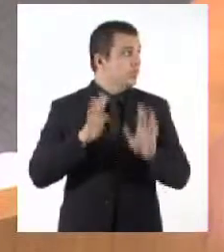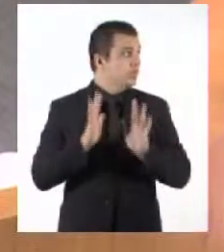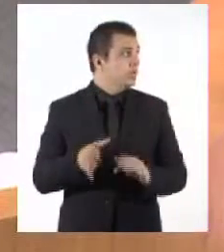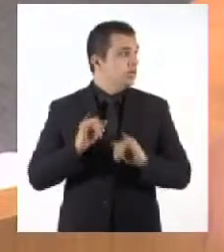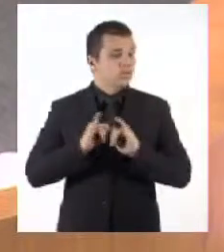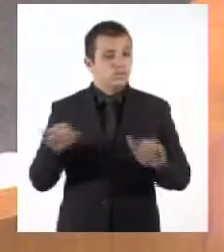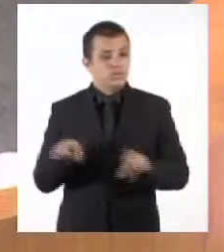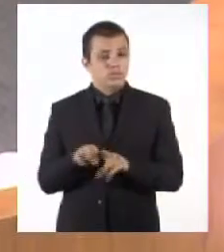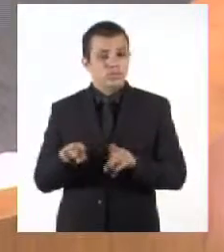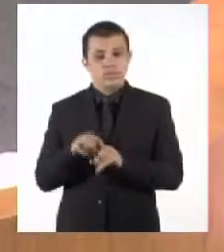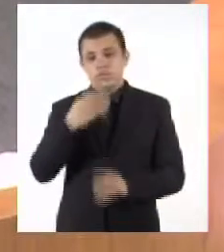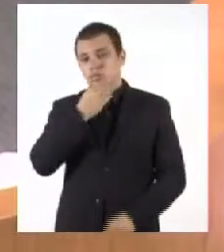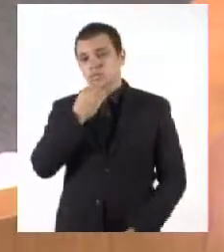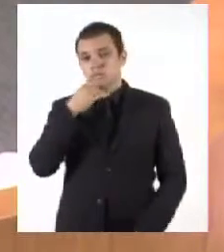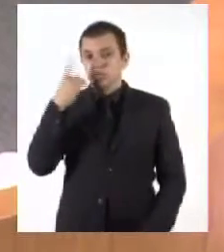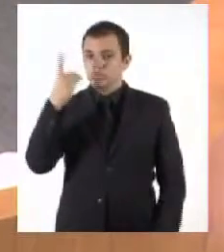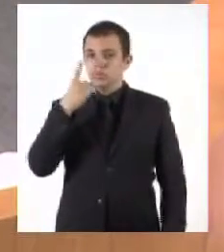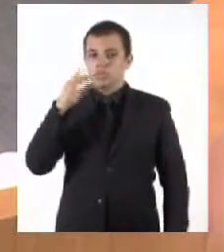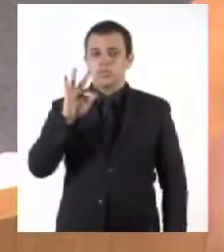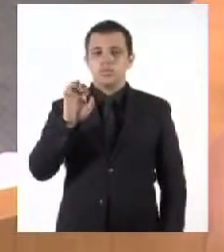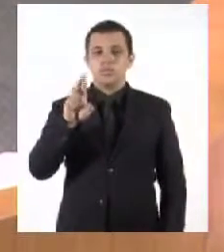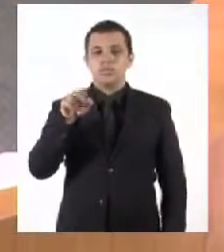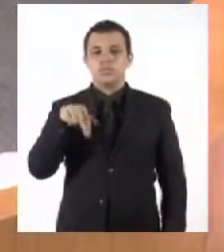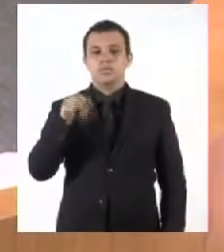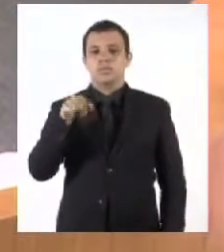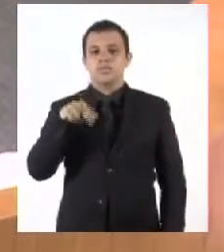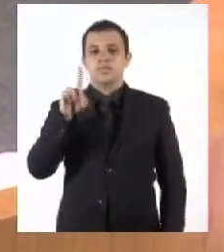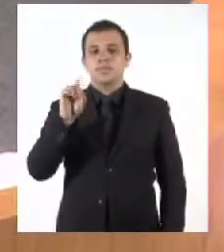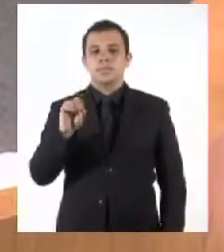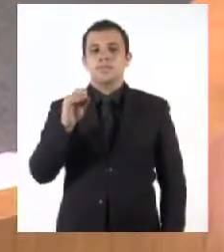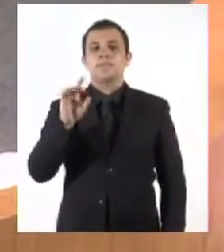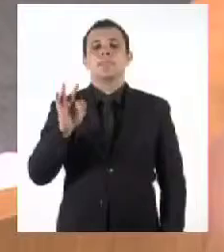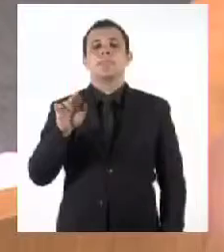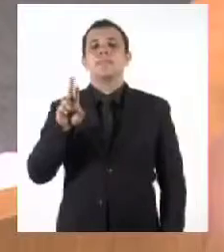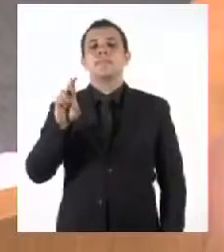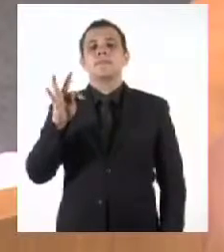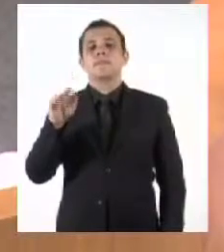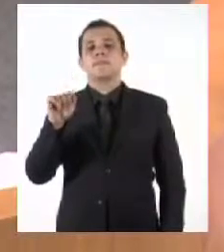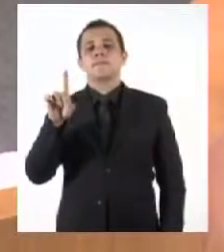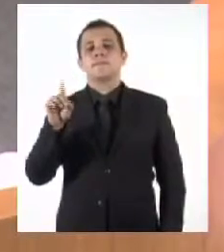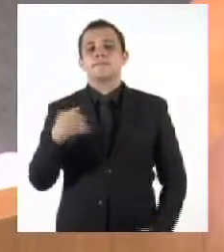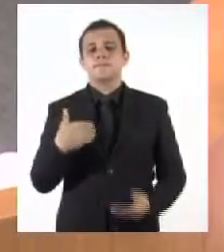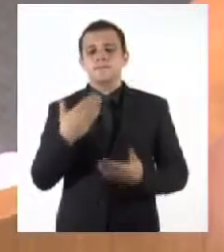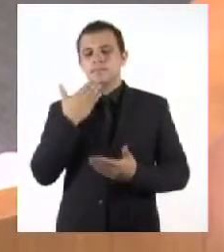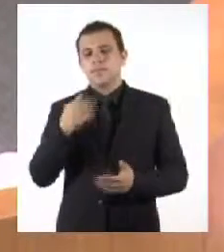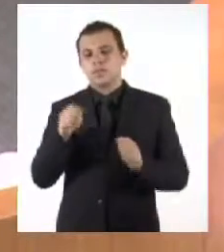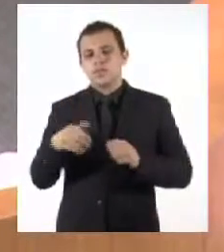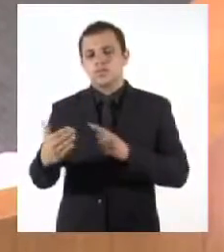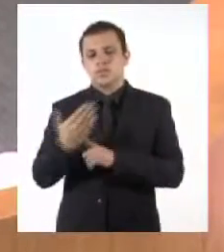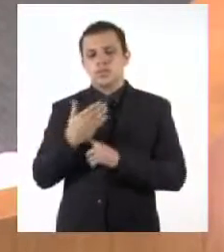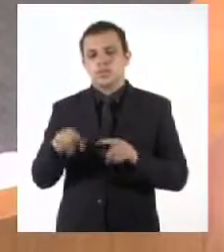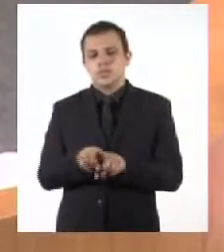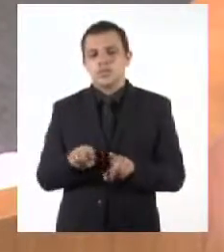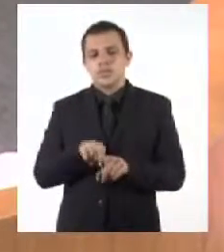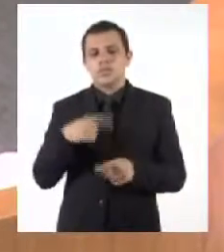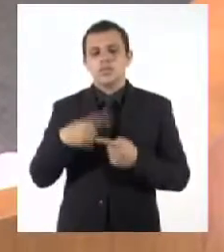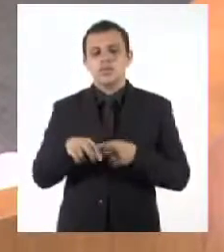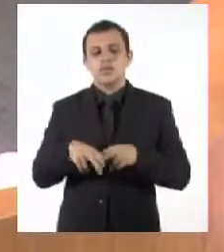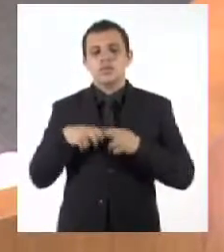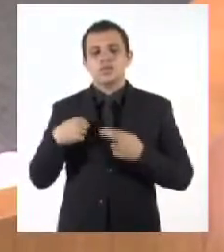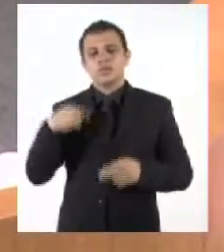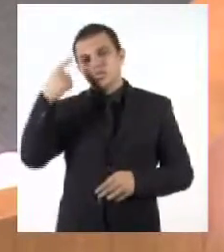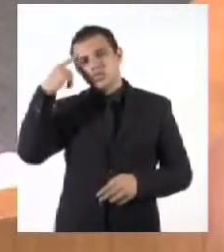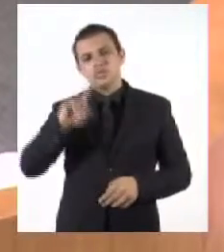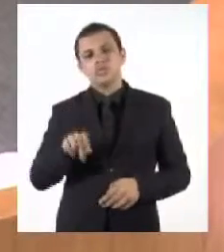deputado Fernando Furtado, e queria que o deputado Fernando Furtado me ajudasse nessa situação, que não sei as razões que Vossa